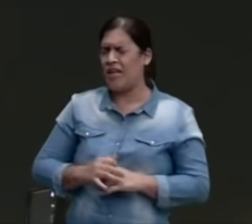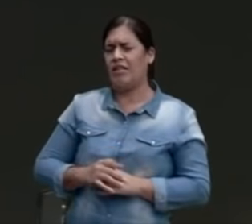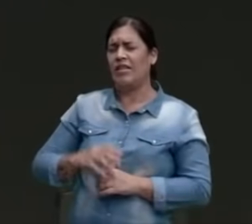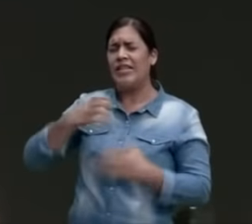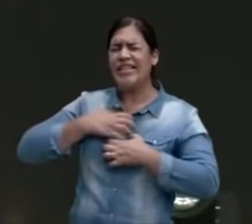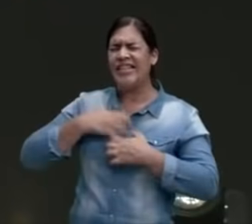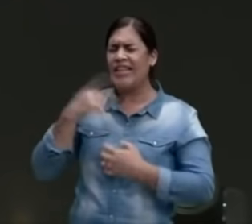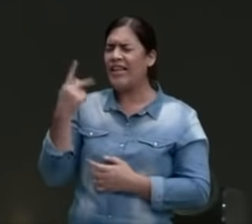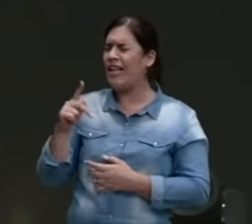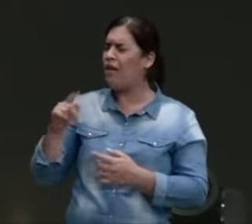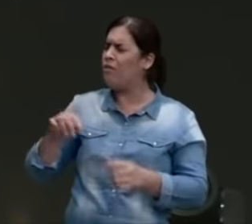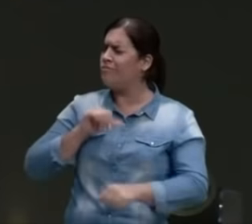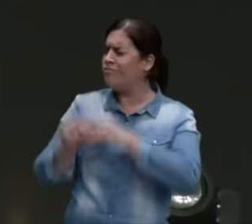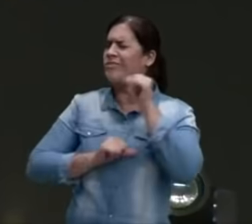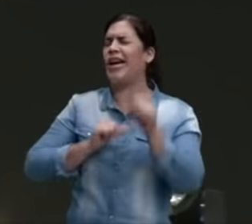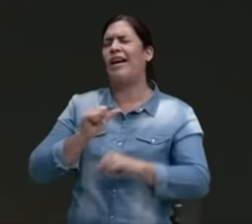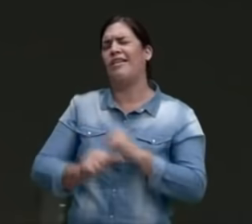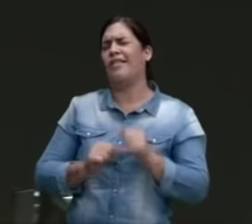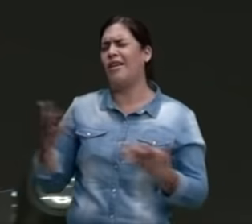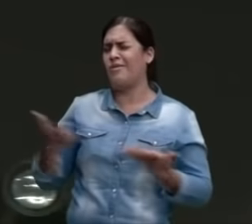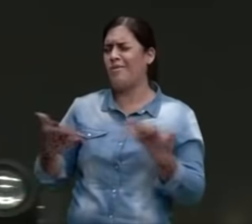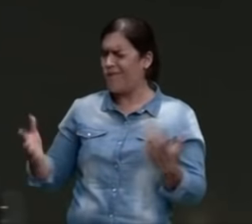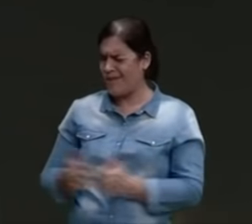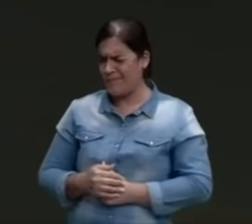o Teu renovo nesse momento, Pai. Que a